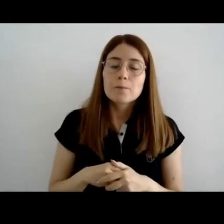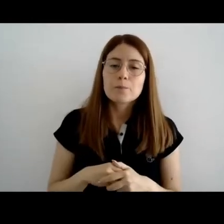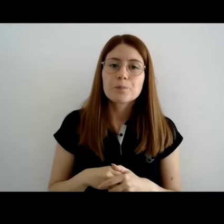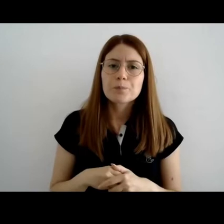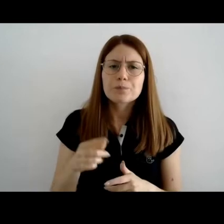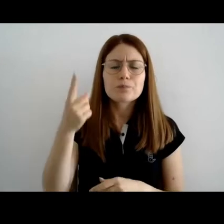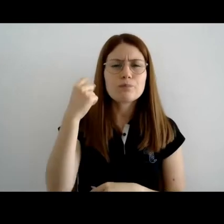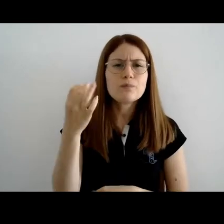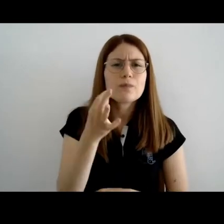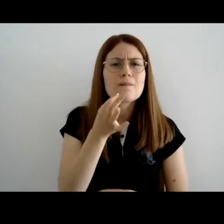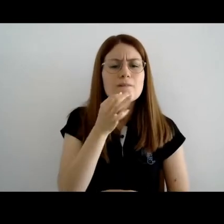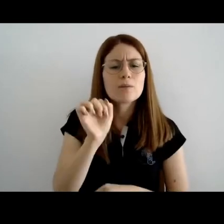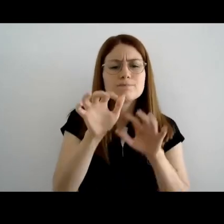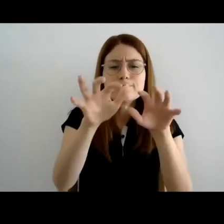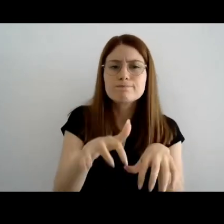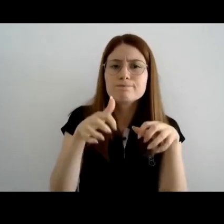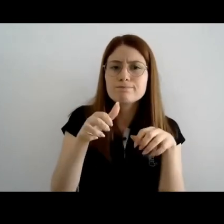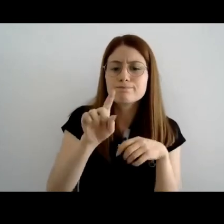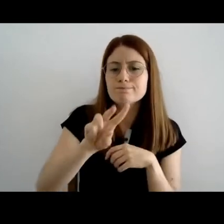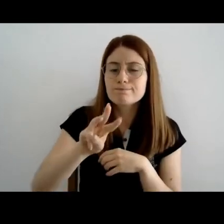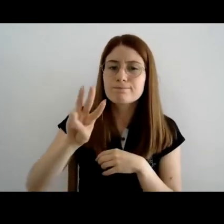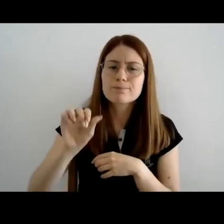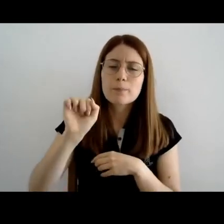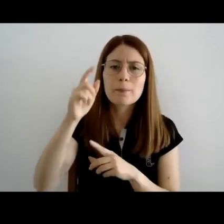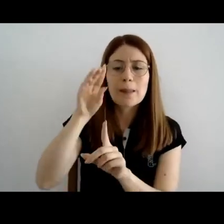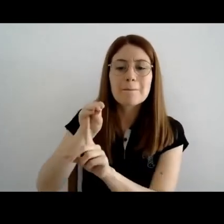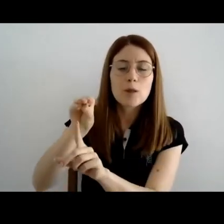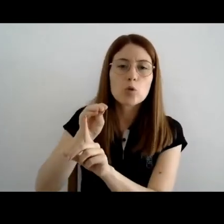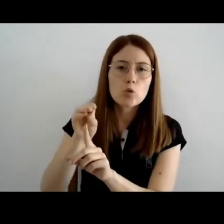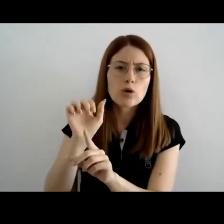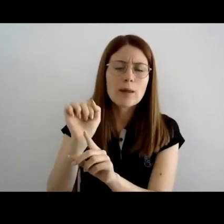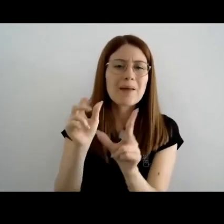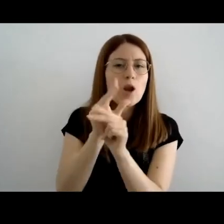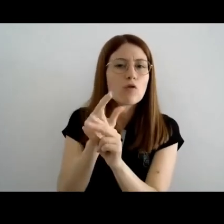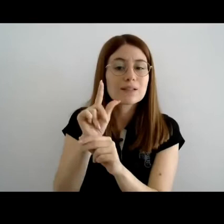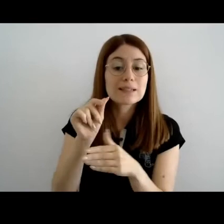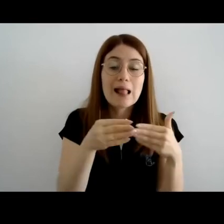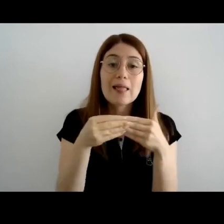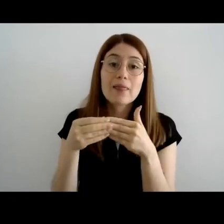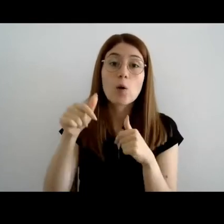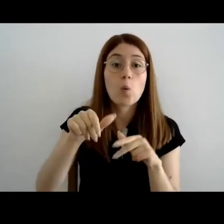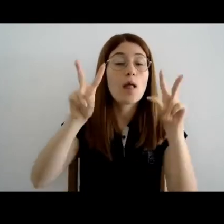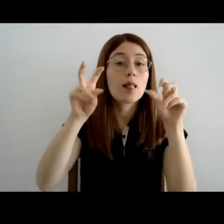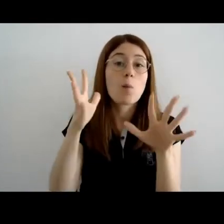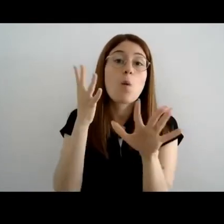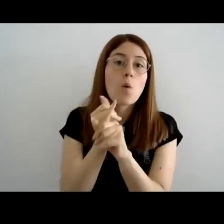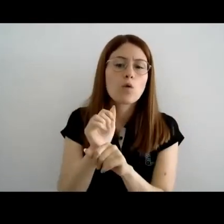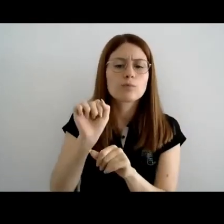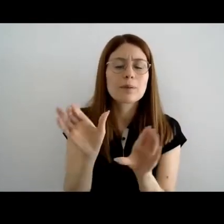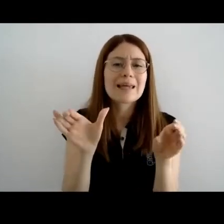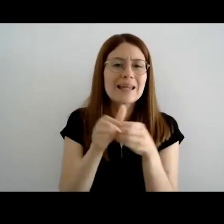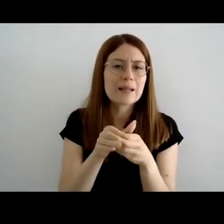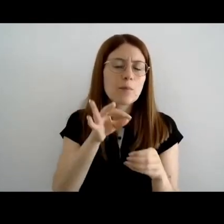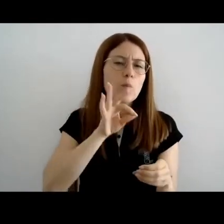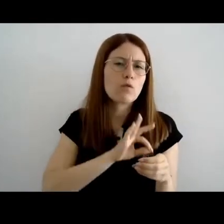falou-se neste ciclo de conferências sobre a mentoria para os desafios da inovação e da liderança. O tema hoje é outro, é o das equipas de